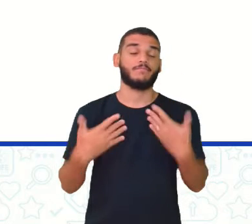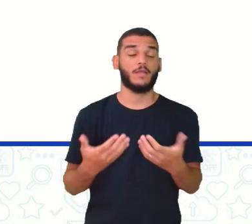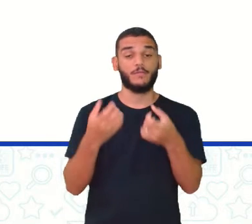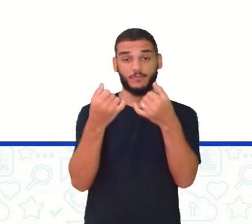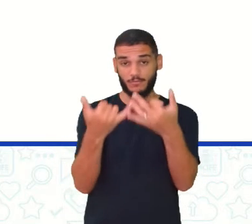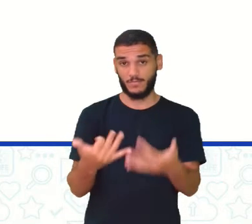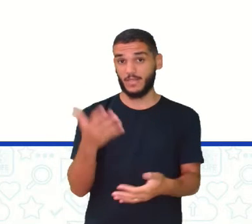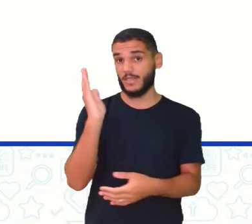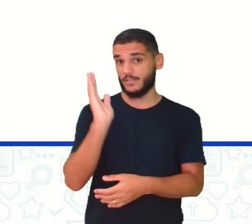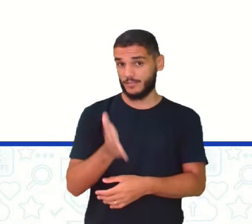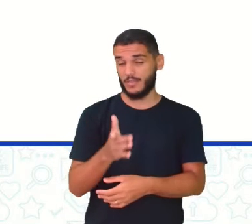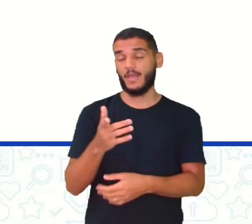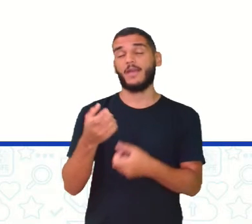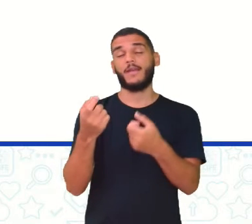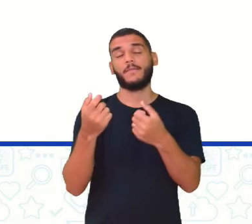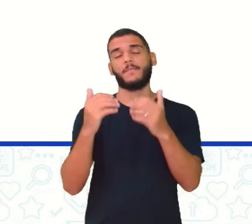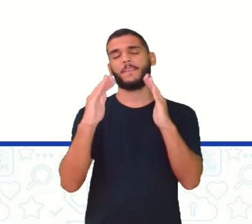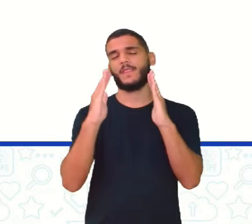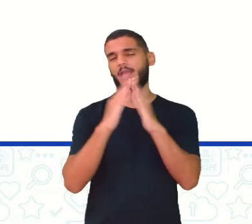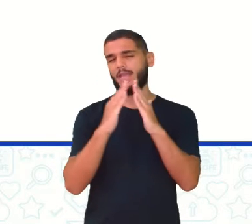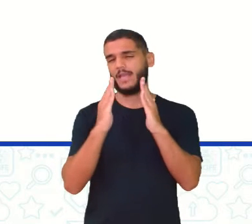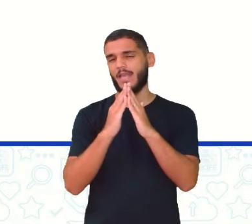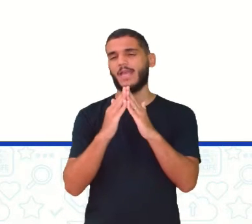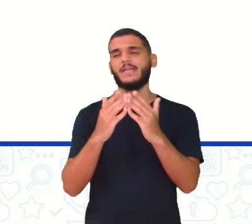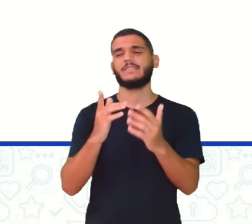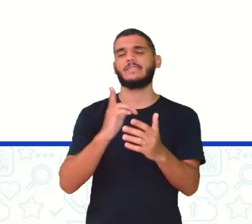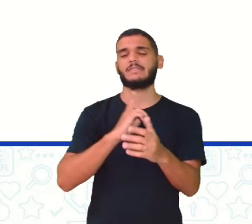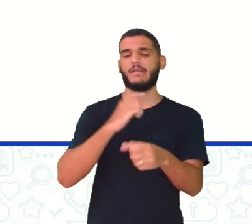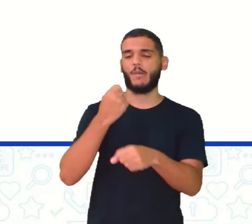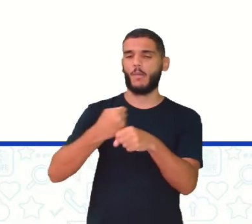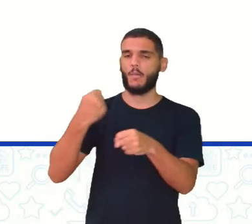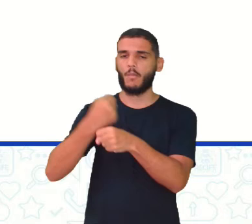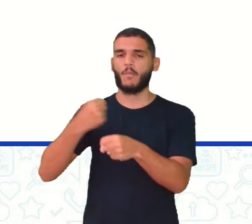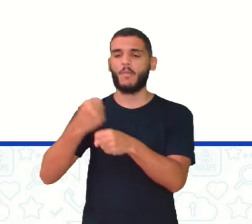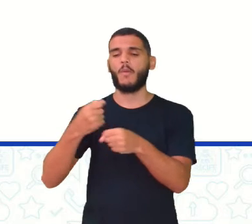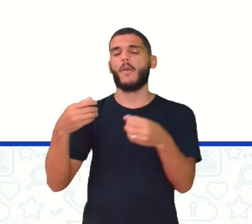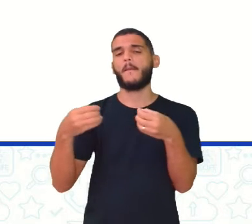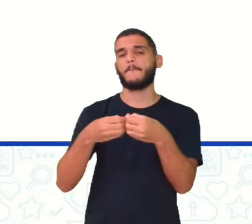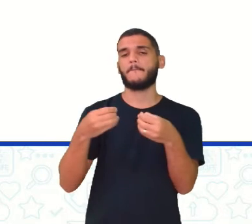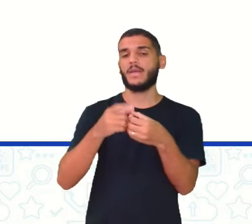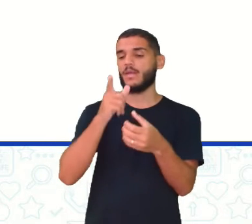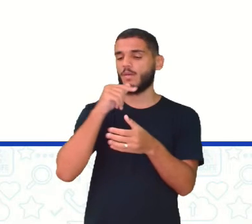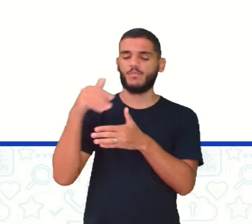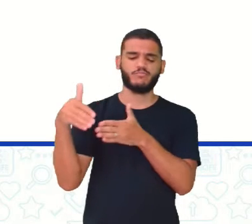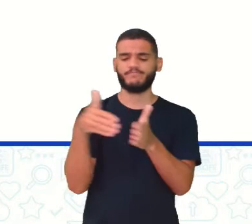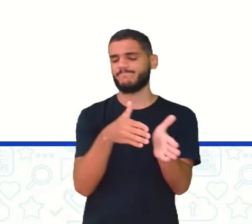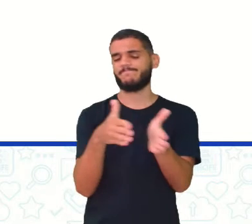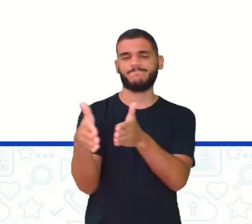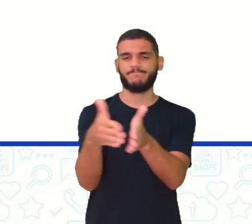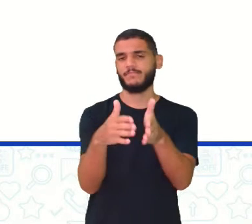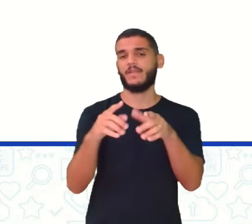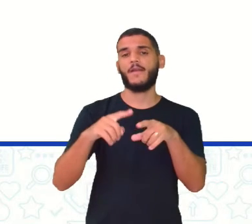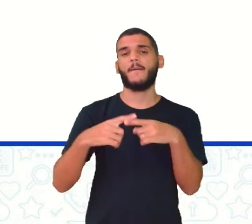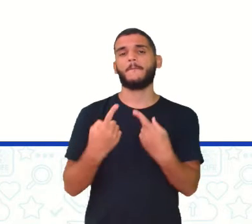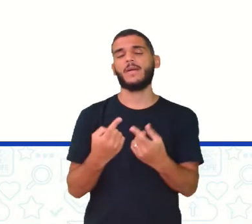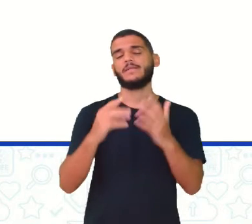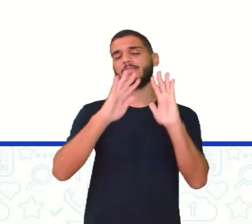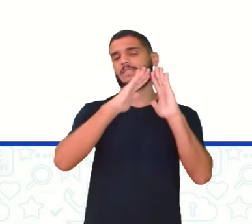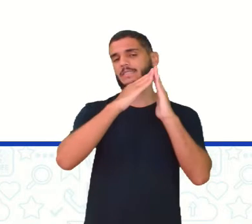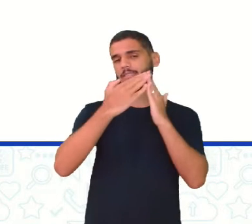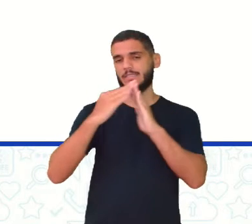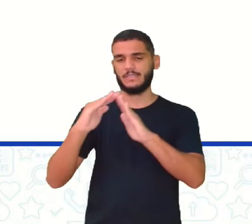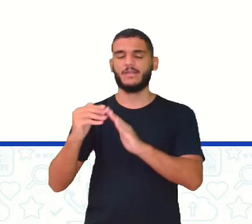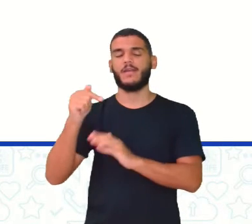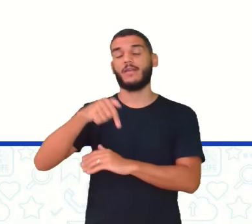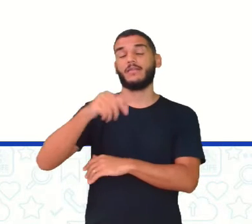ali daquela casa, né? Aquelas casas que estavam construídas ali na beira do rio, né? Mas nas periferias